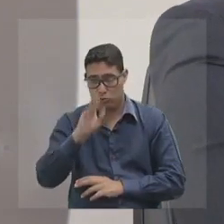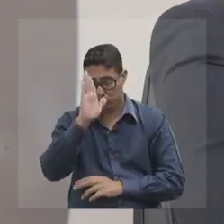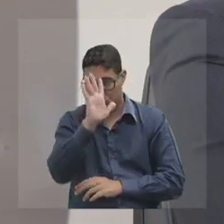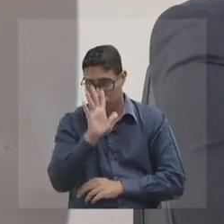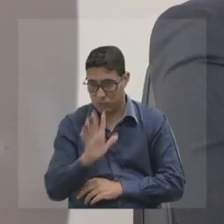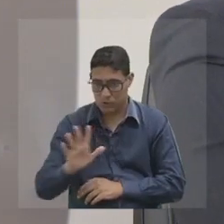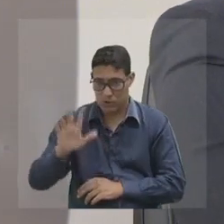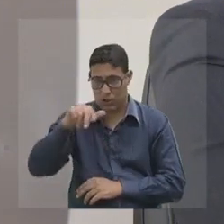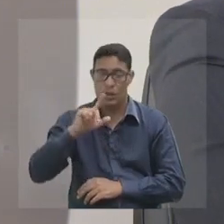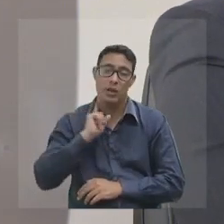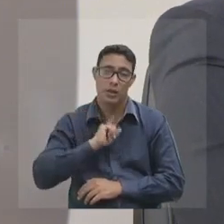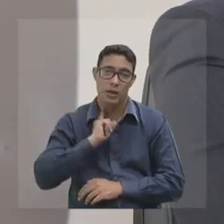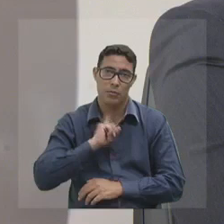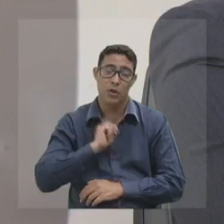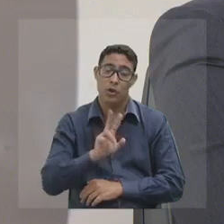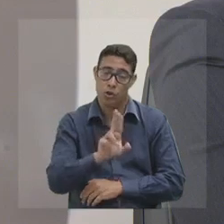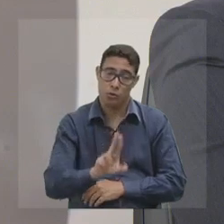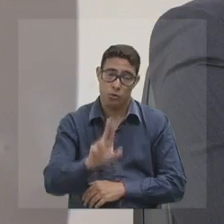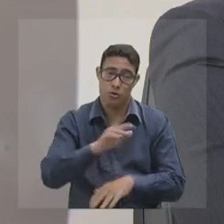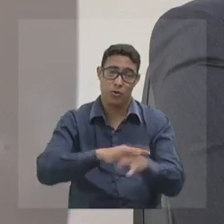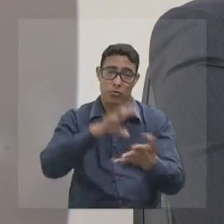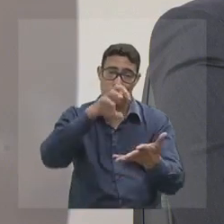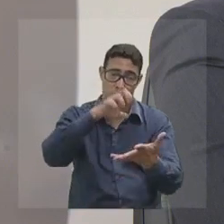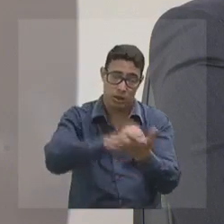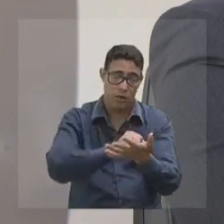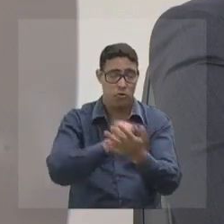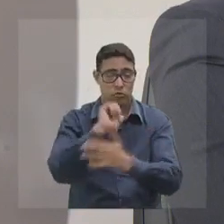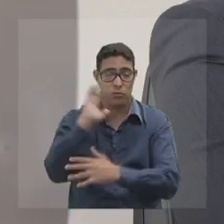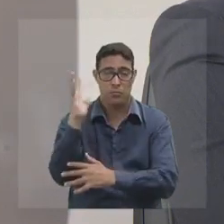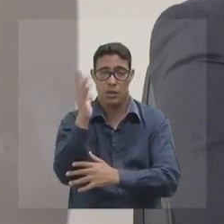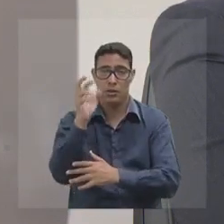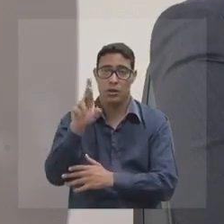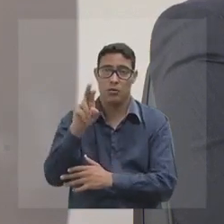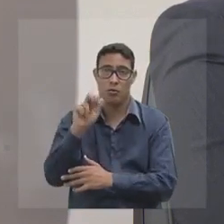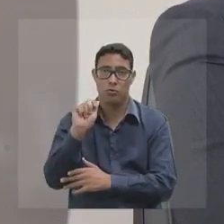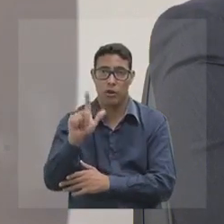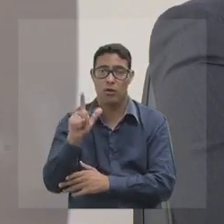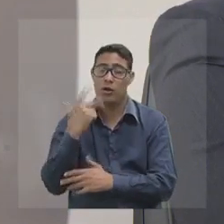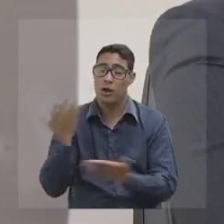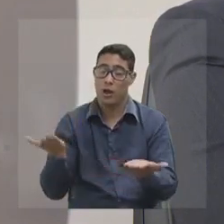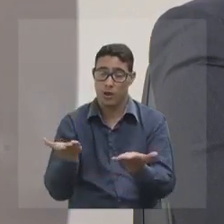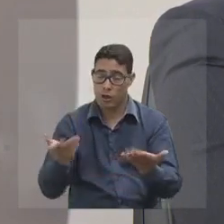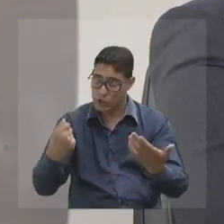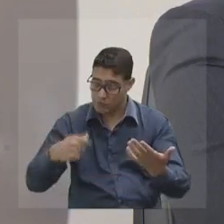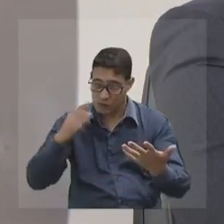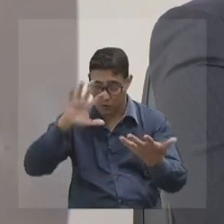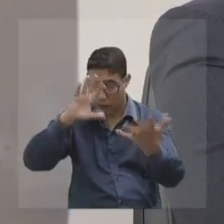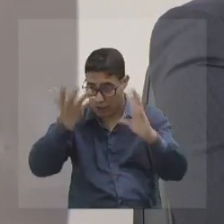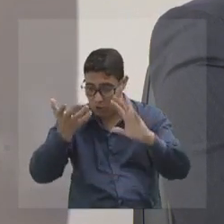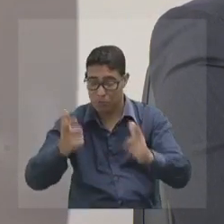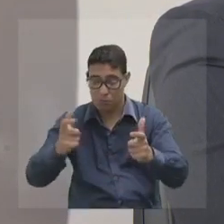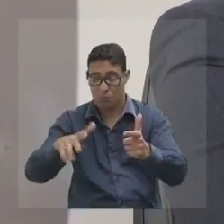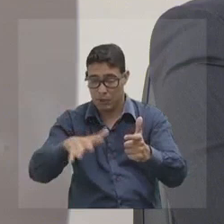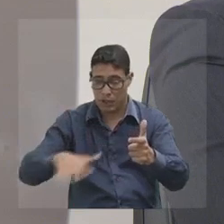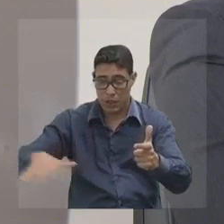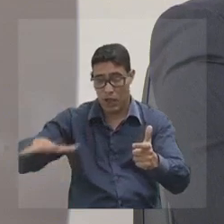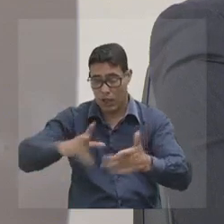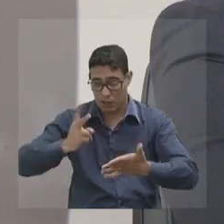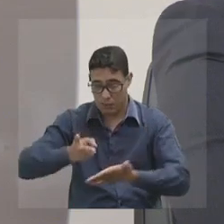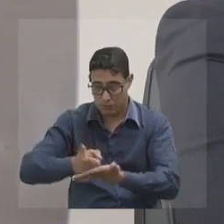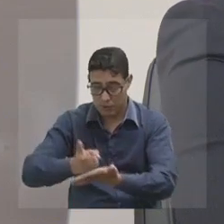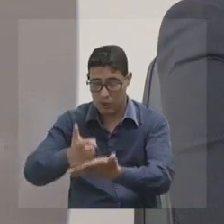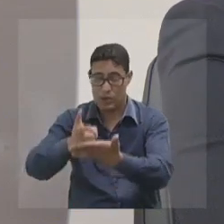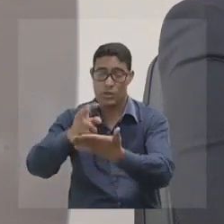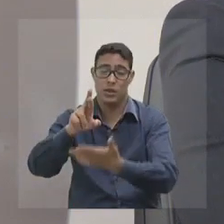partiu do cadastro ambiental e agora a gente precisa recuperar as áreas de preservação permanente as reservas legais